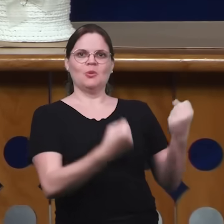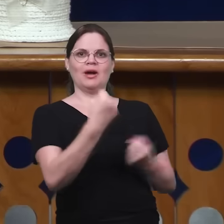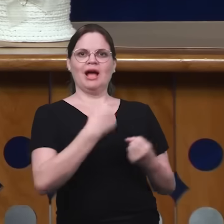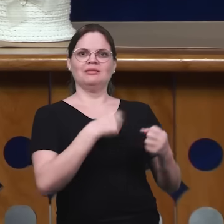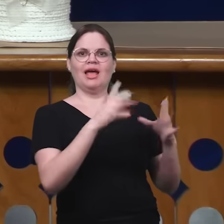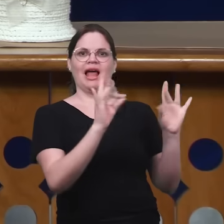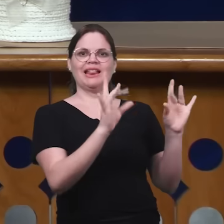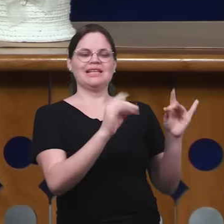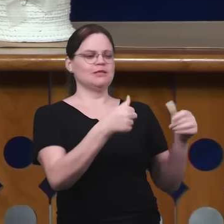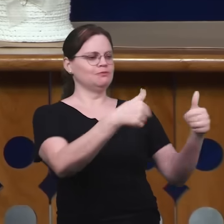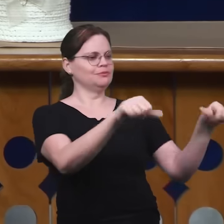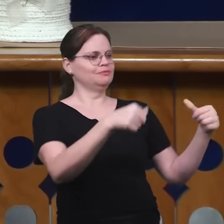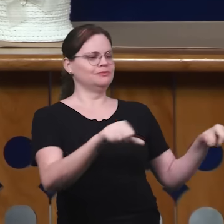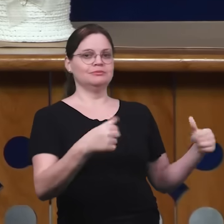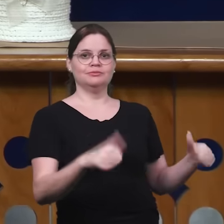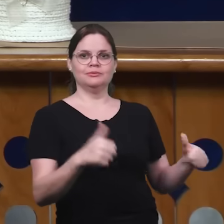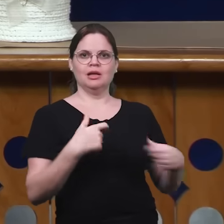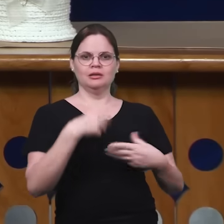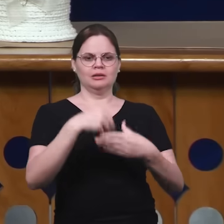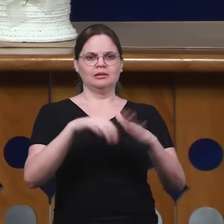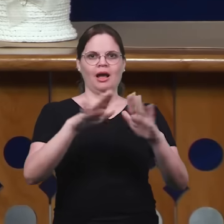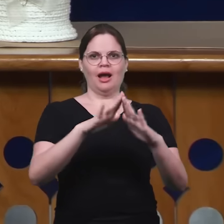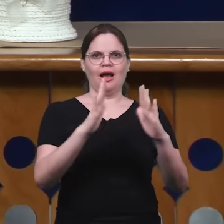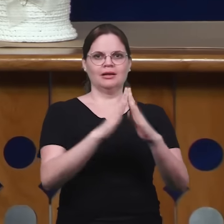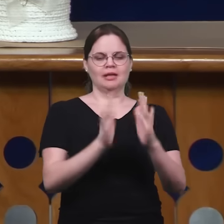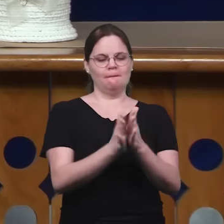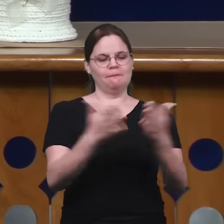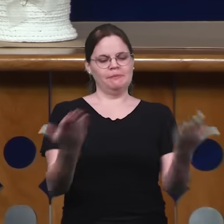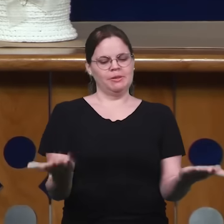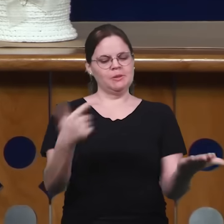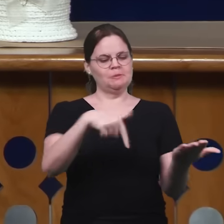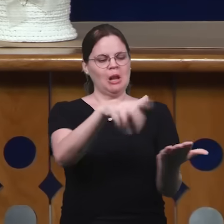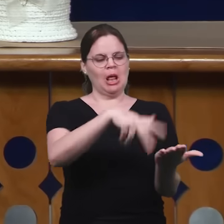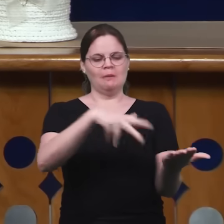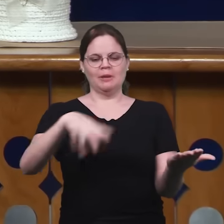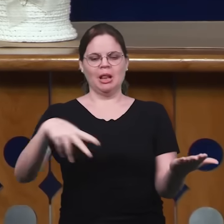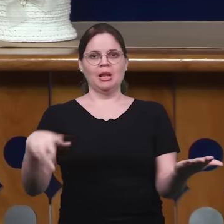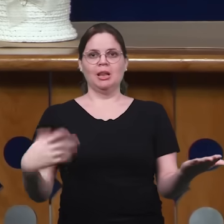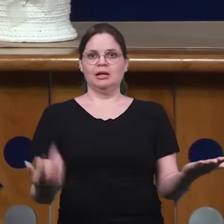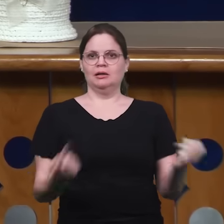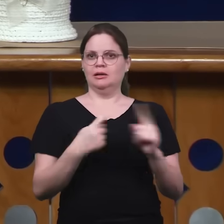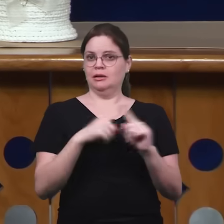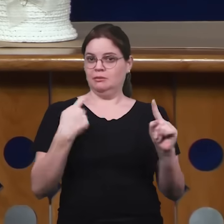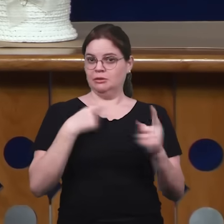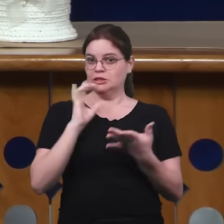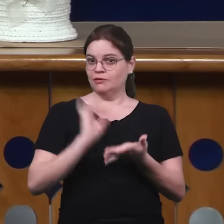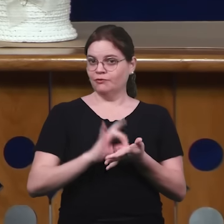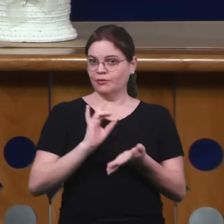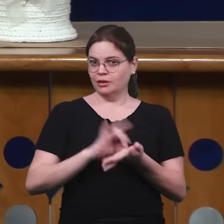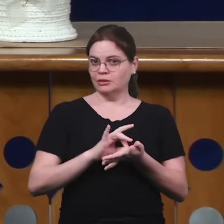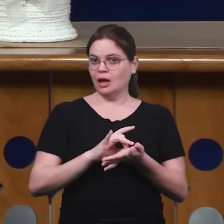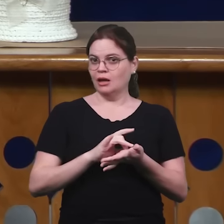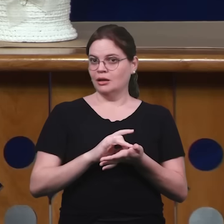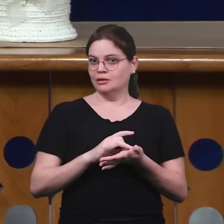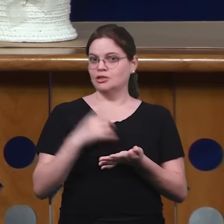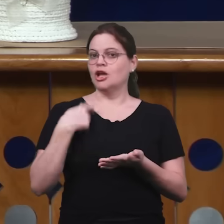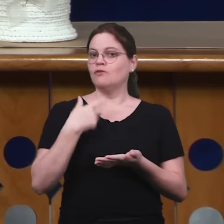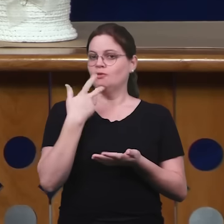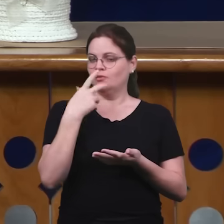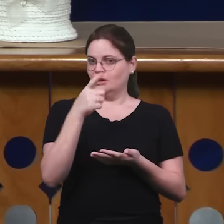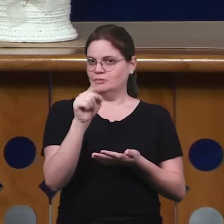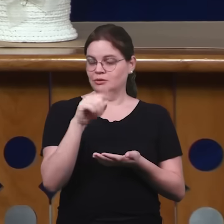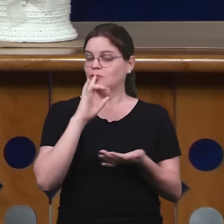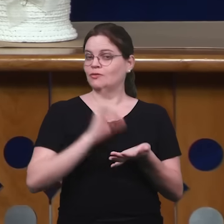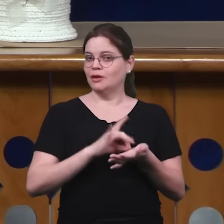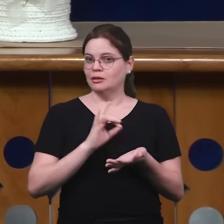adesivados. Você chega nas casas, a Bíblia está aberta. Mas eu vou dizer uma coisa com toda sinceridade, eu sei que você vai